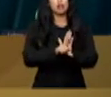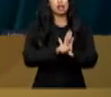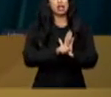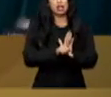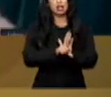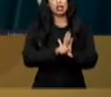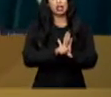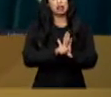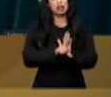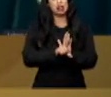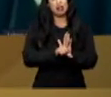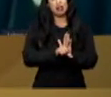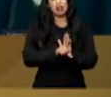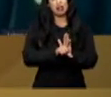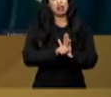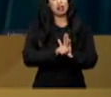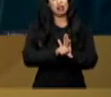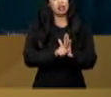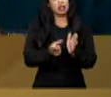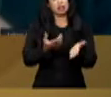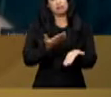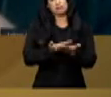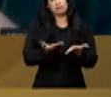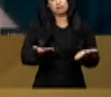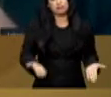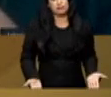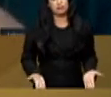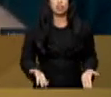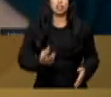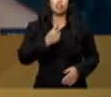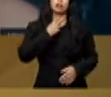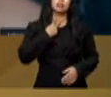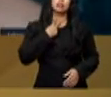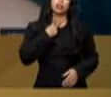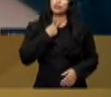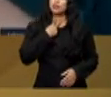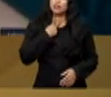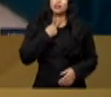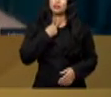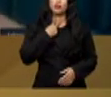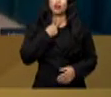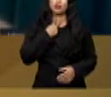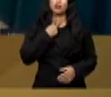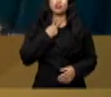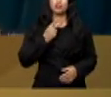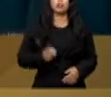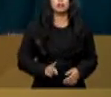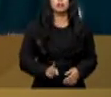natimorta e que não se pode partir para a denominada